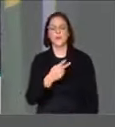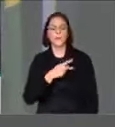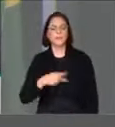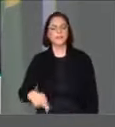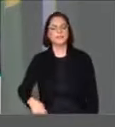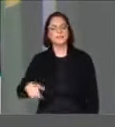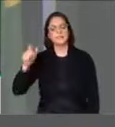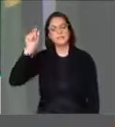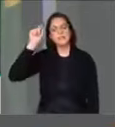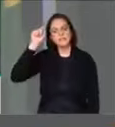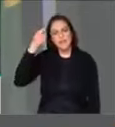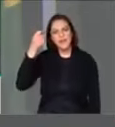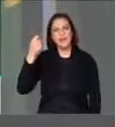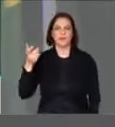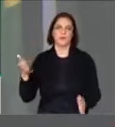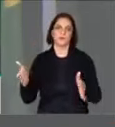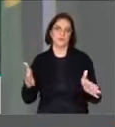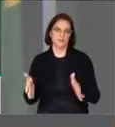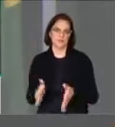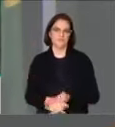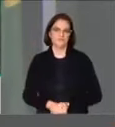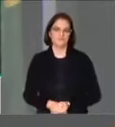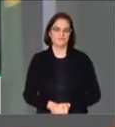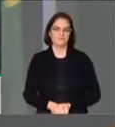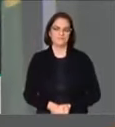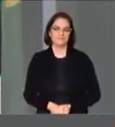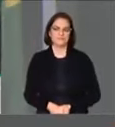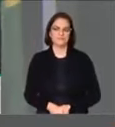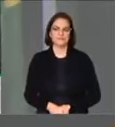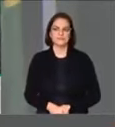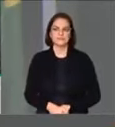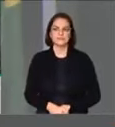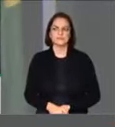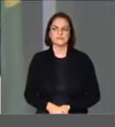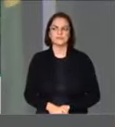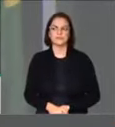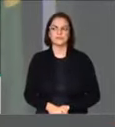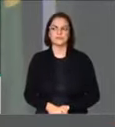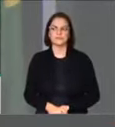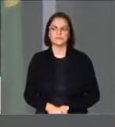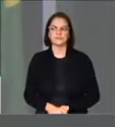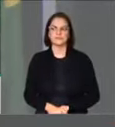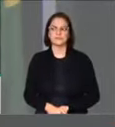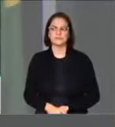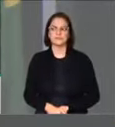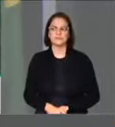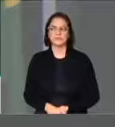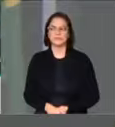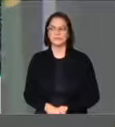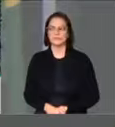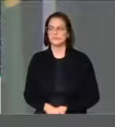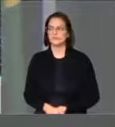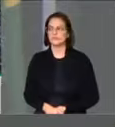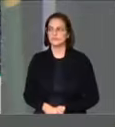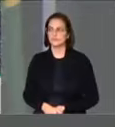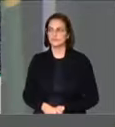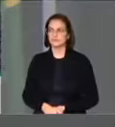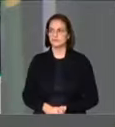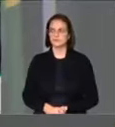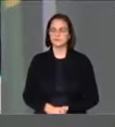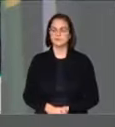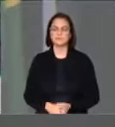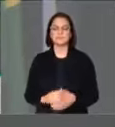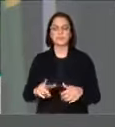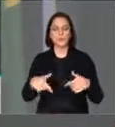que esse momento também nós temos que lembrar que a luta que nos une é a luta que nos une a